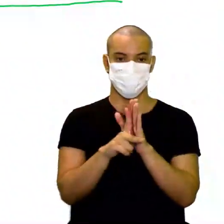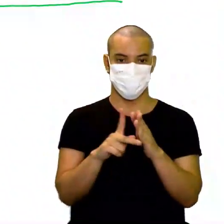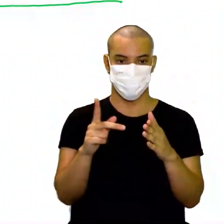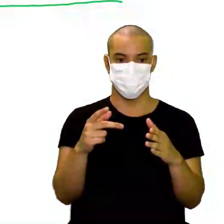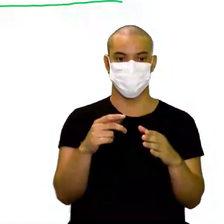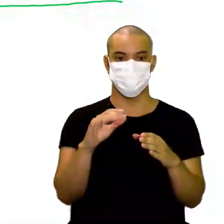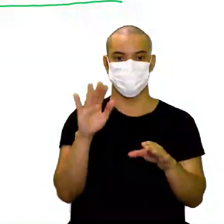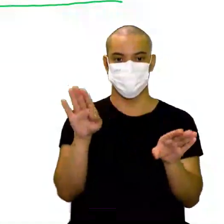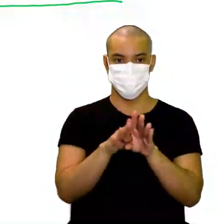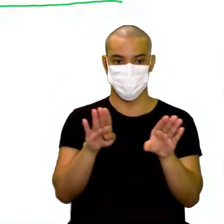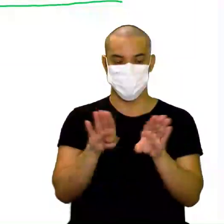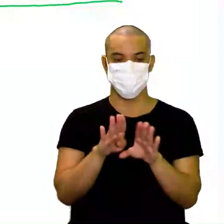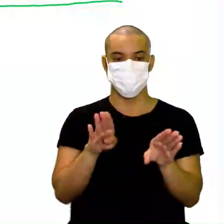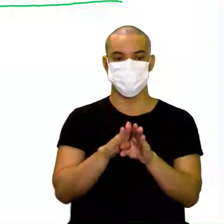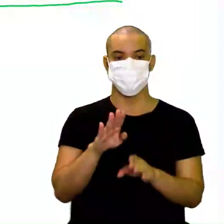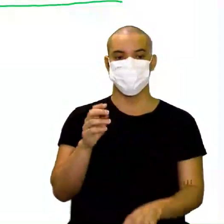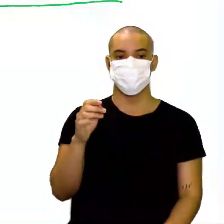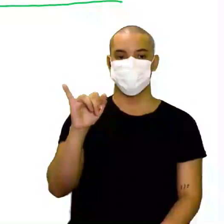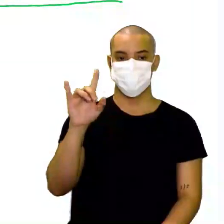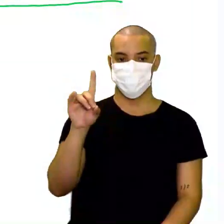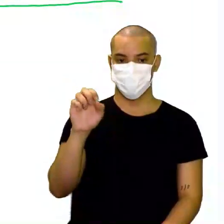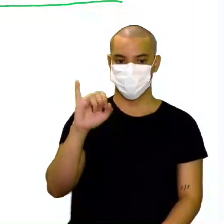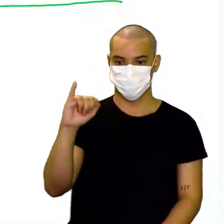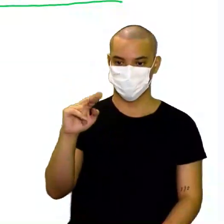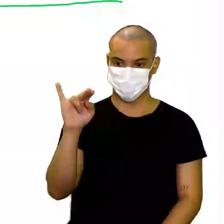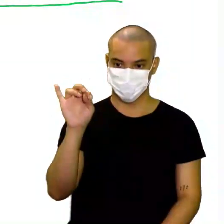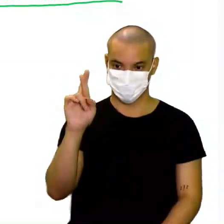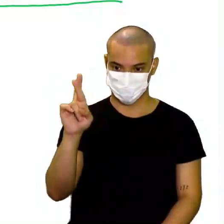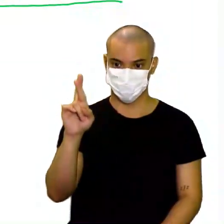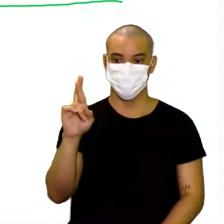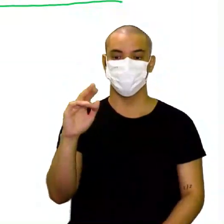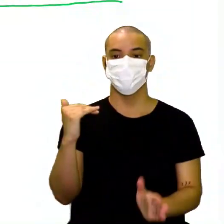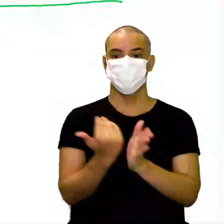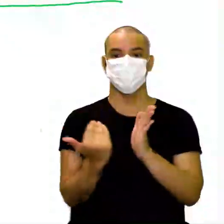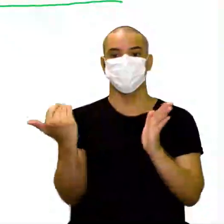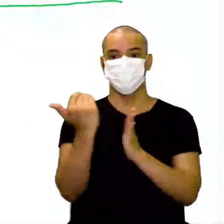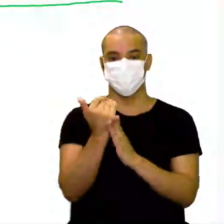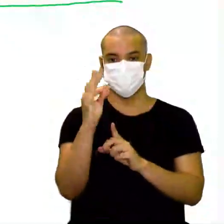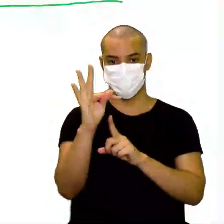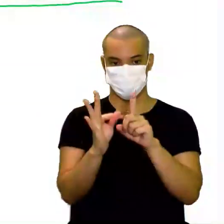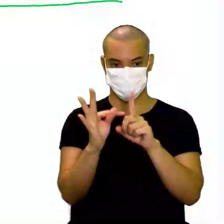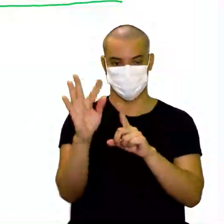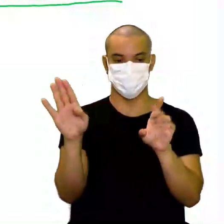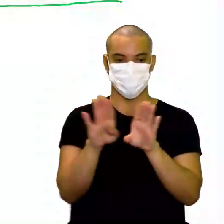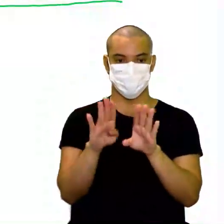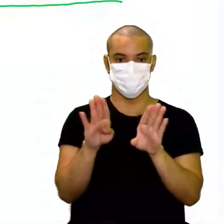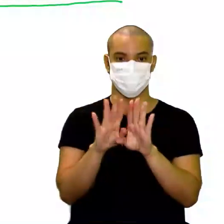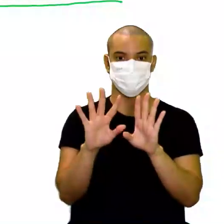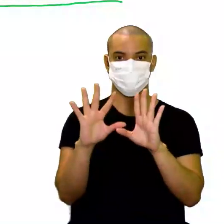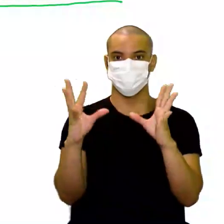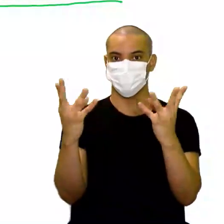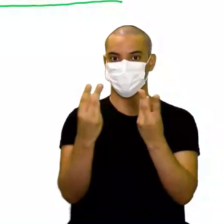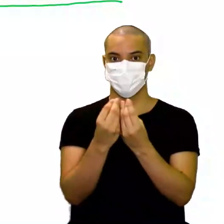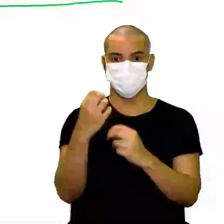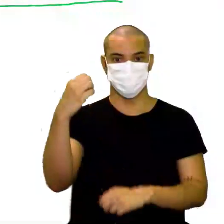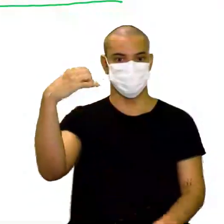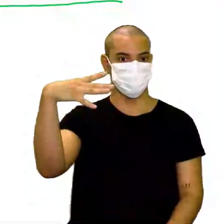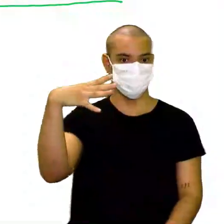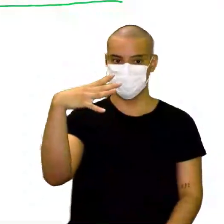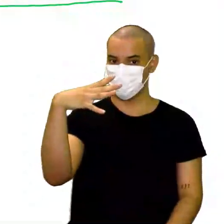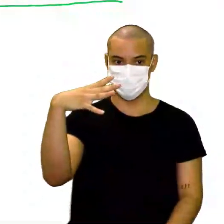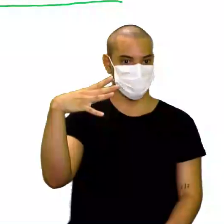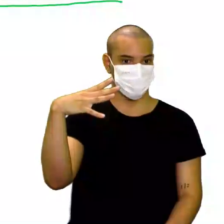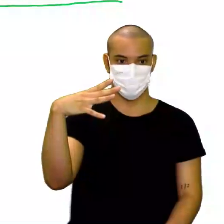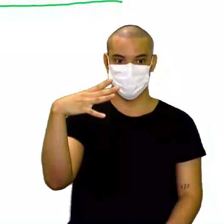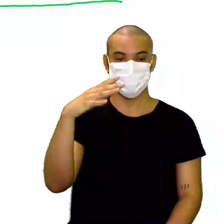e também os disjuntores que tem uma lâmina bimetálica. Aumentou a temperatura, deforma essa lâmpada, deforma